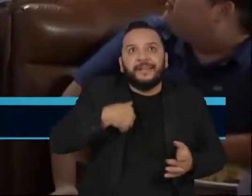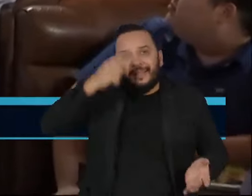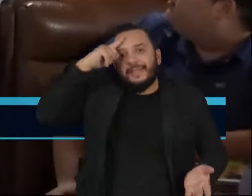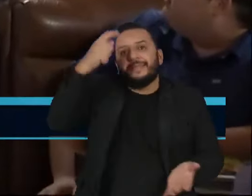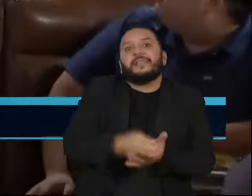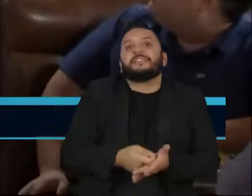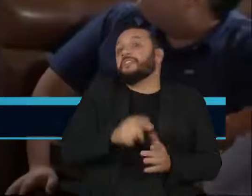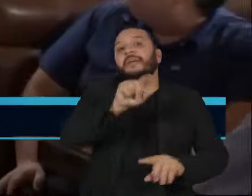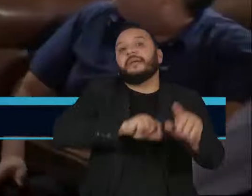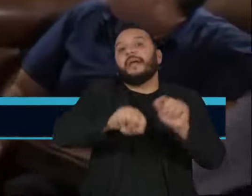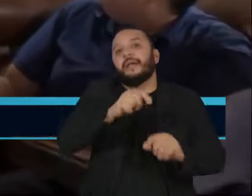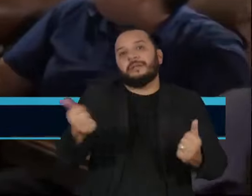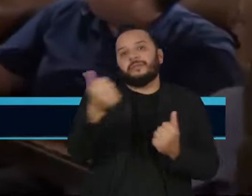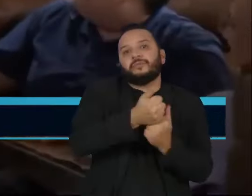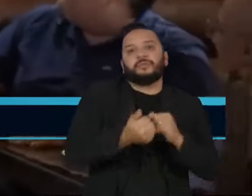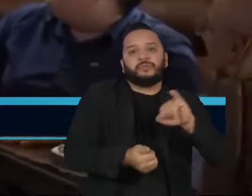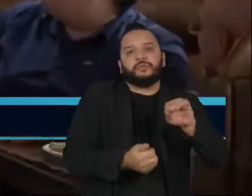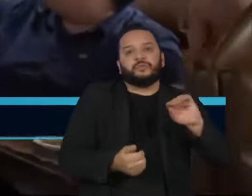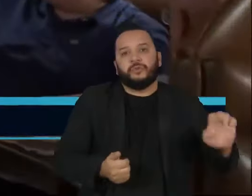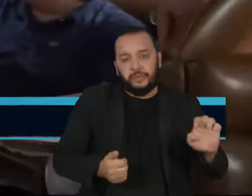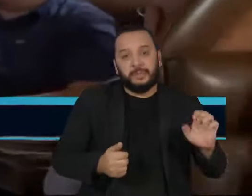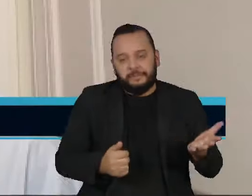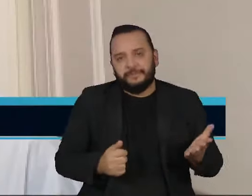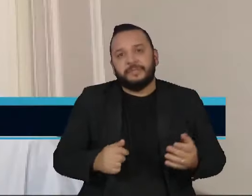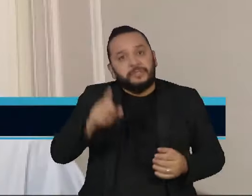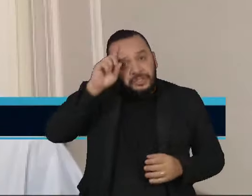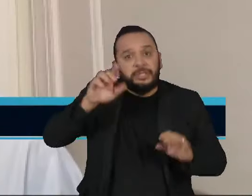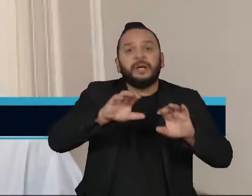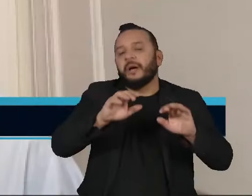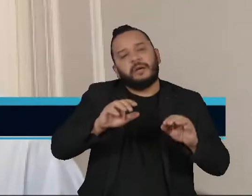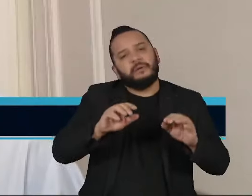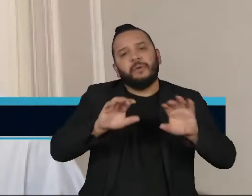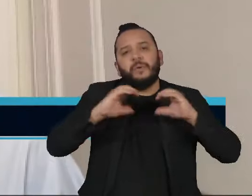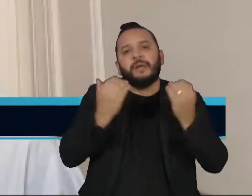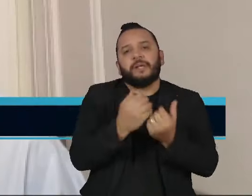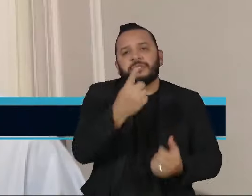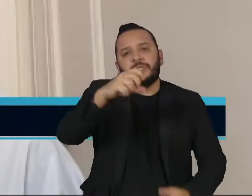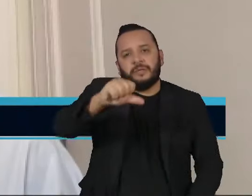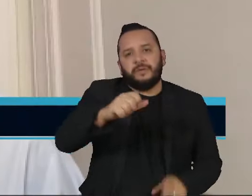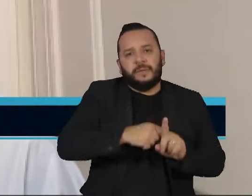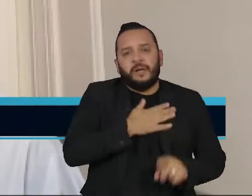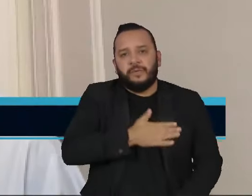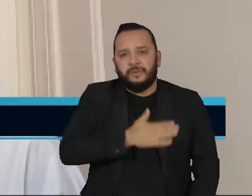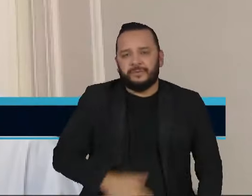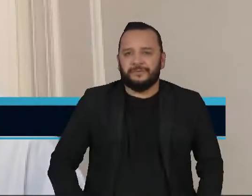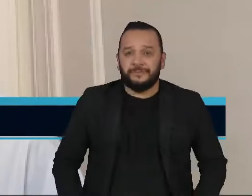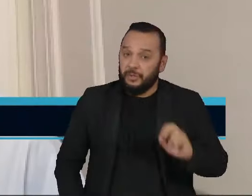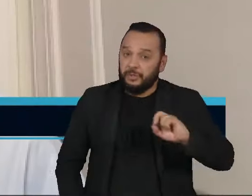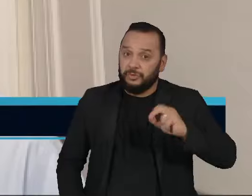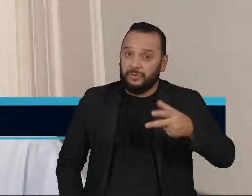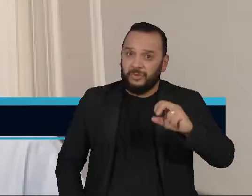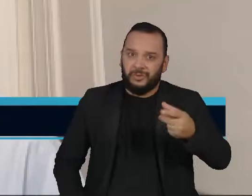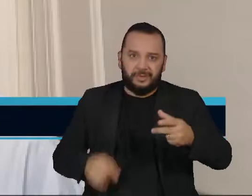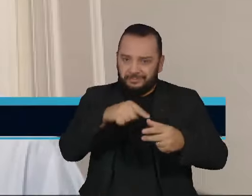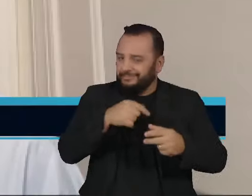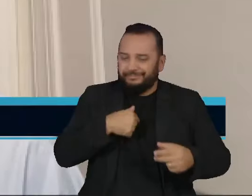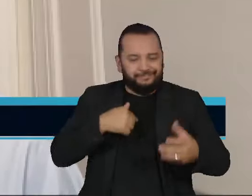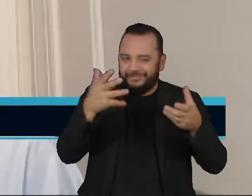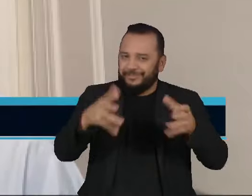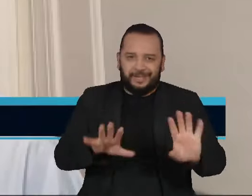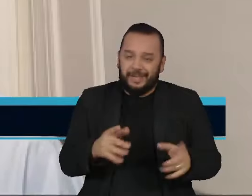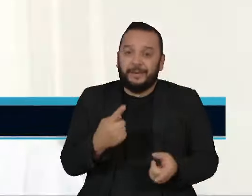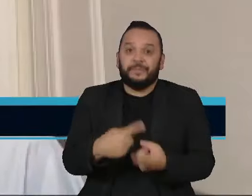do partido prevista para acontecer em 19 de agosto. O argumento da Kamala ficar no lugar é um argumento logístico e financeiro. Né, porque ela